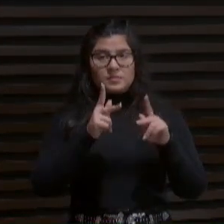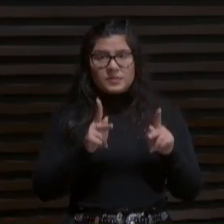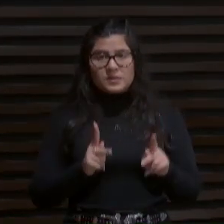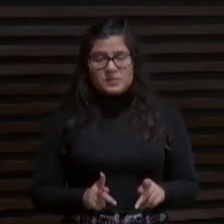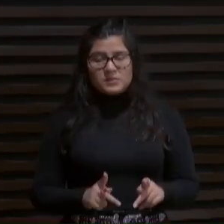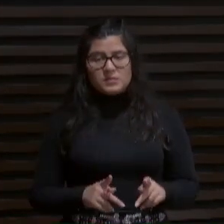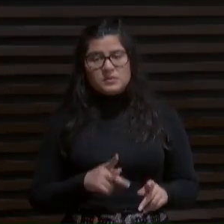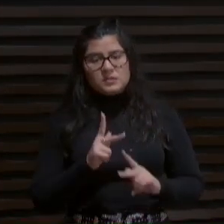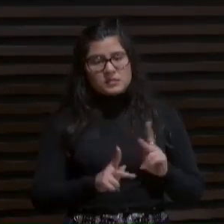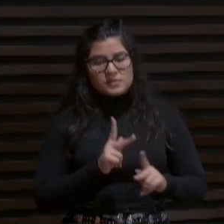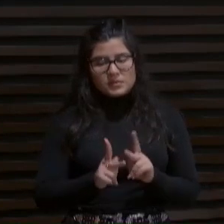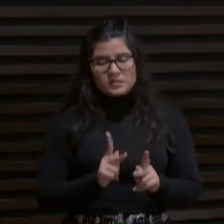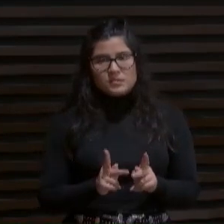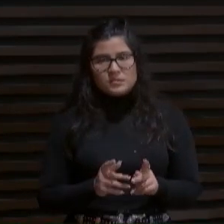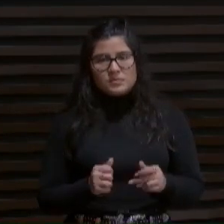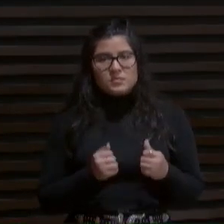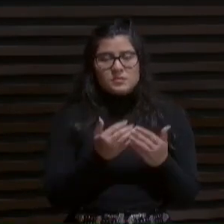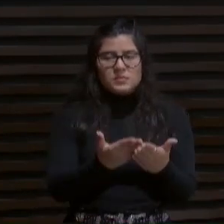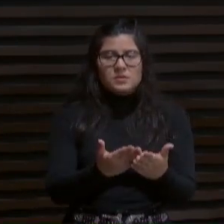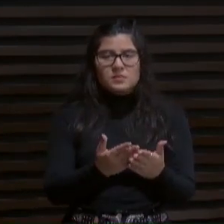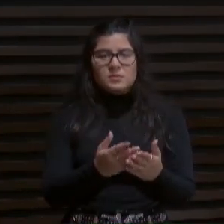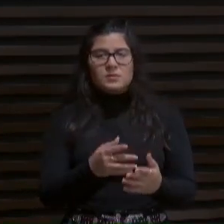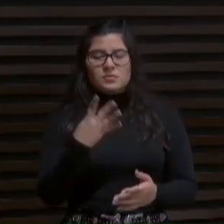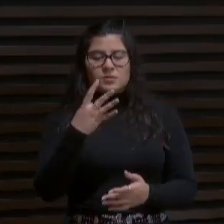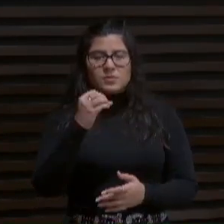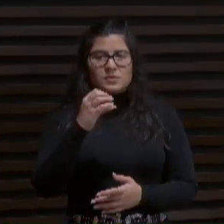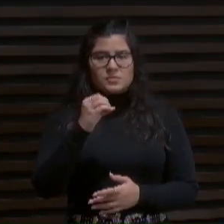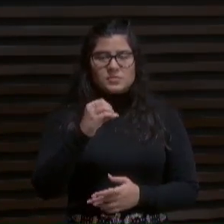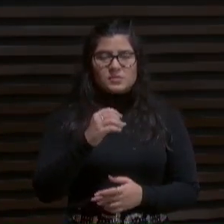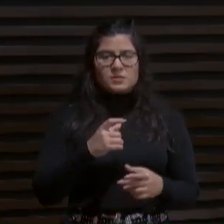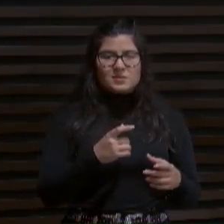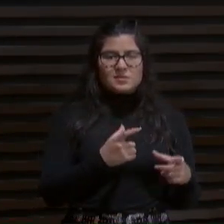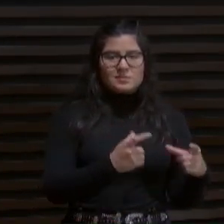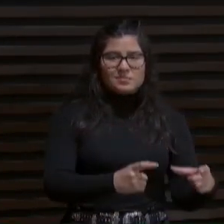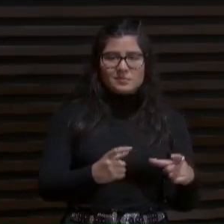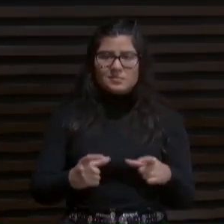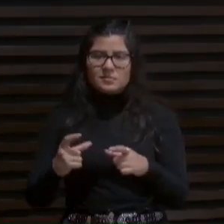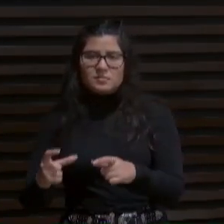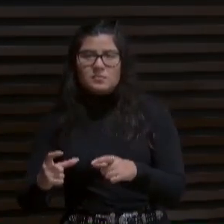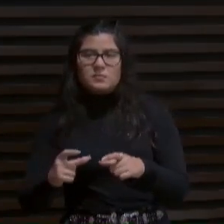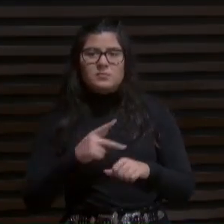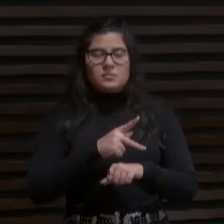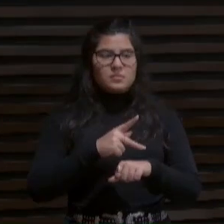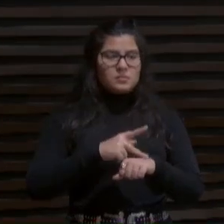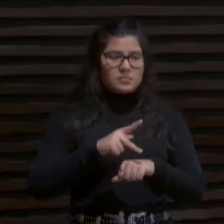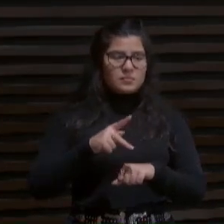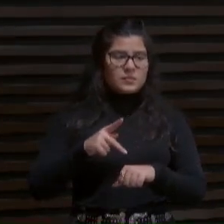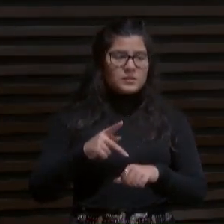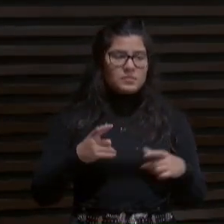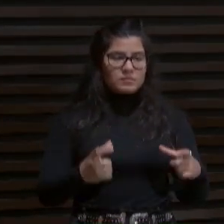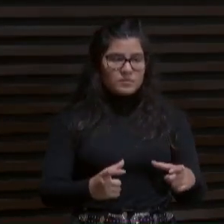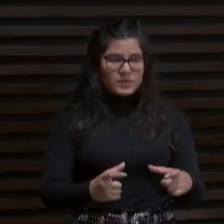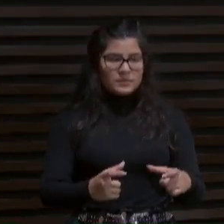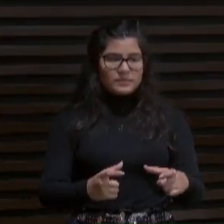4,5 quilos de prata, segundo o peso usado entre os mercadores. Abraão pesou tudo aquilo e falou, é isso que você